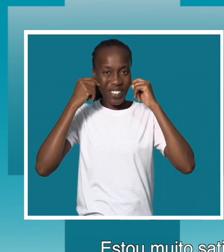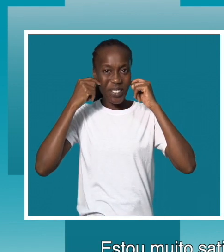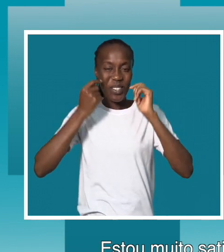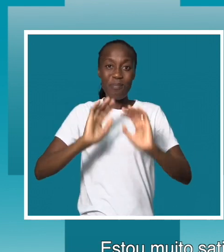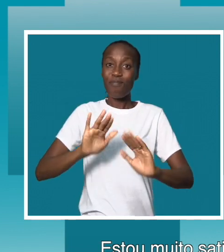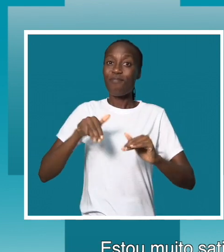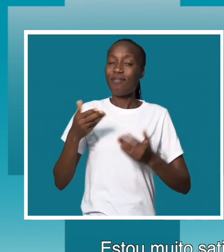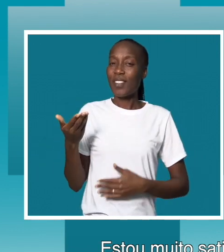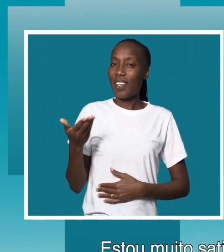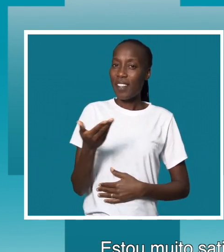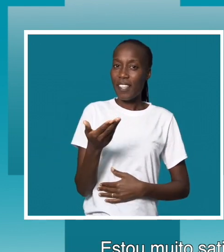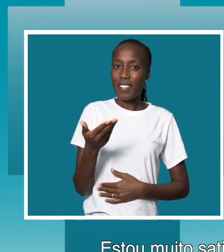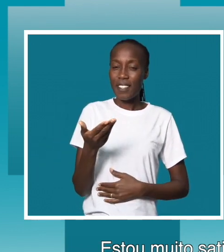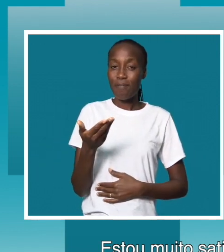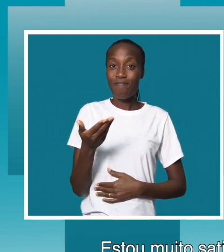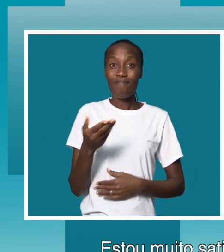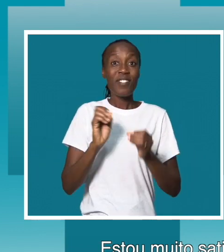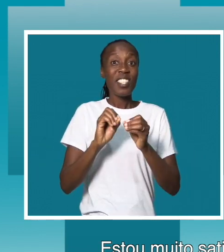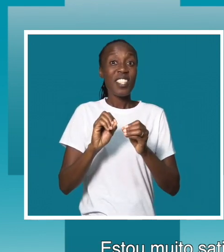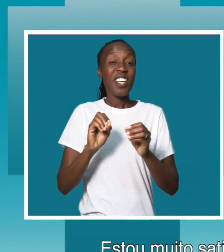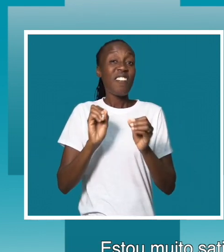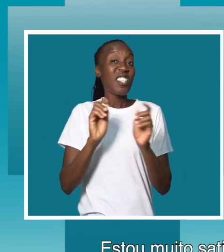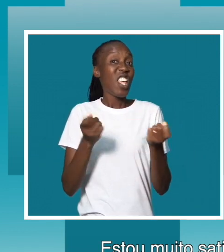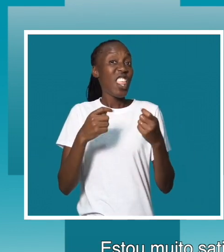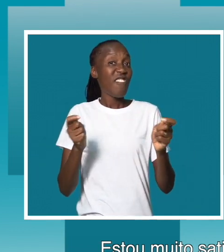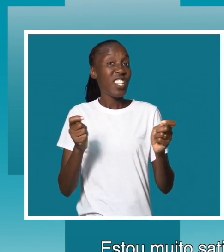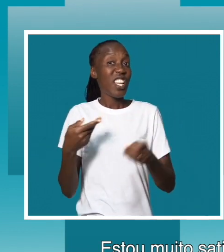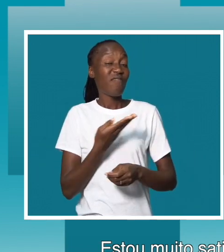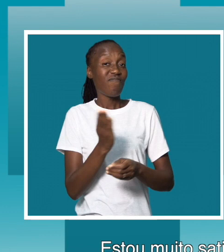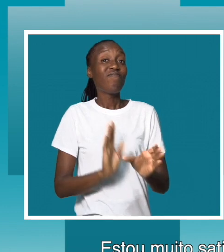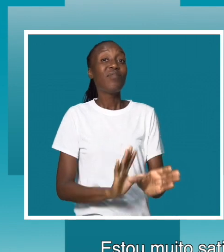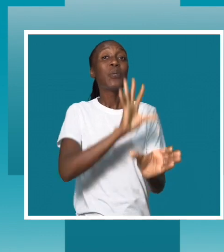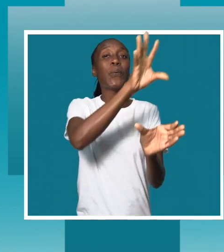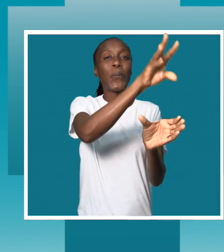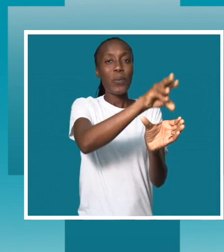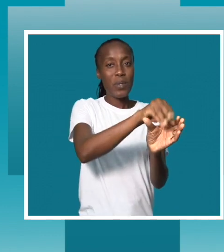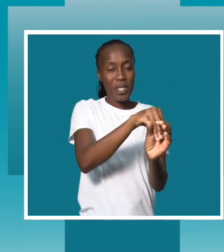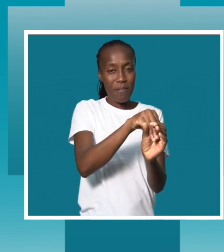satisfeito por este evento, inclusive.